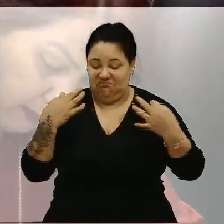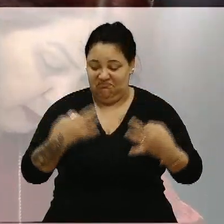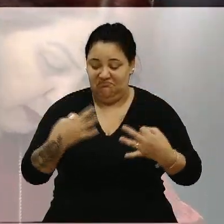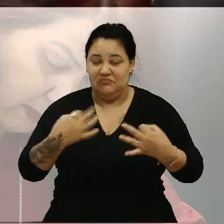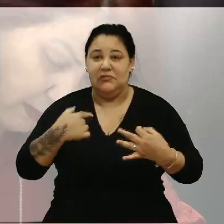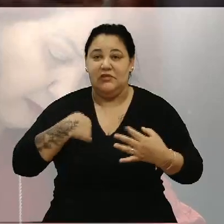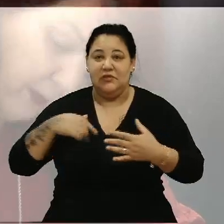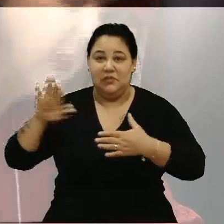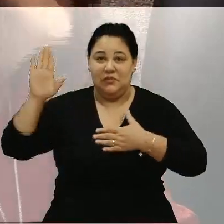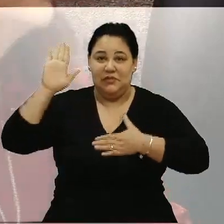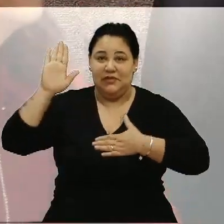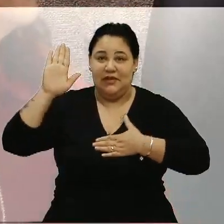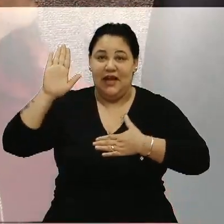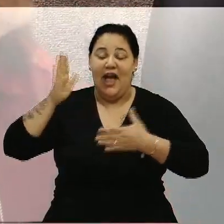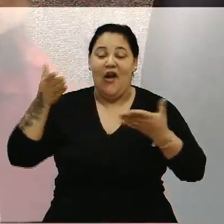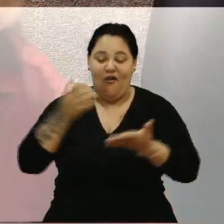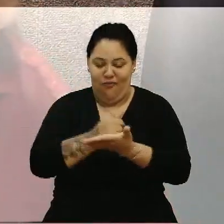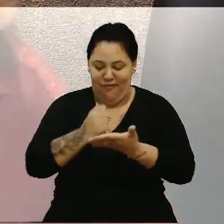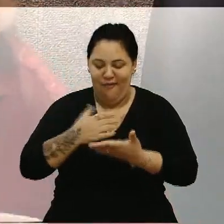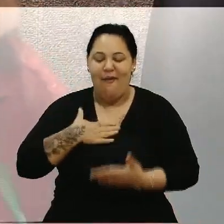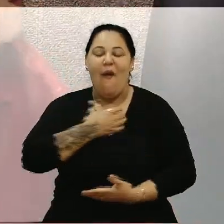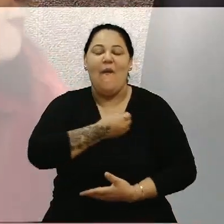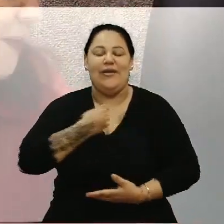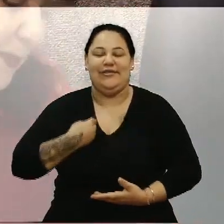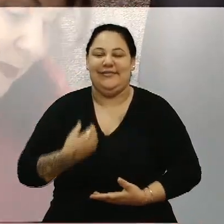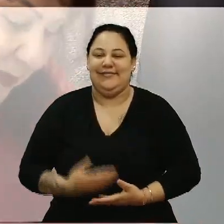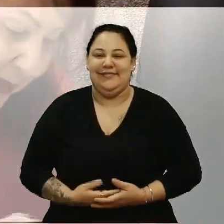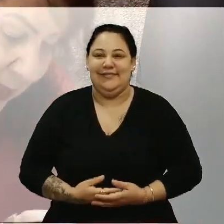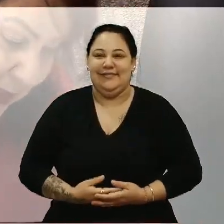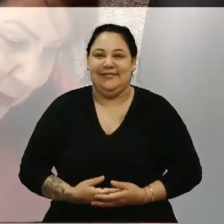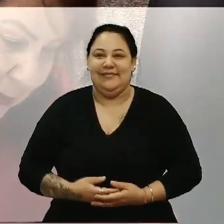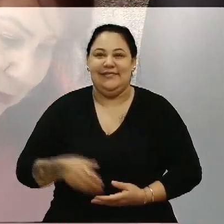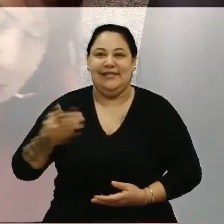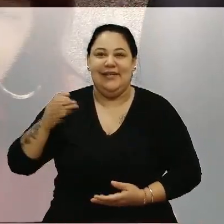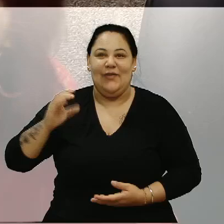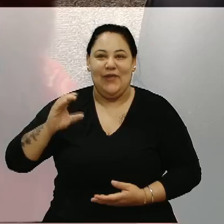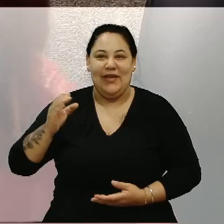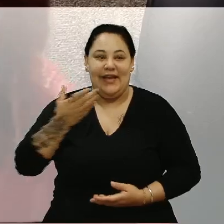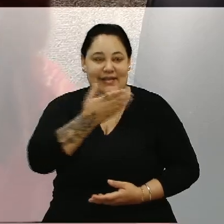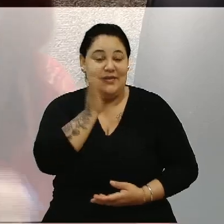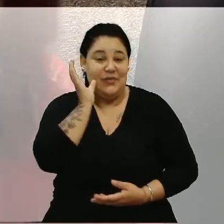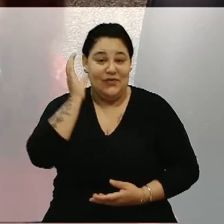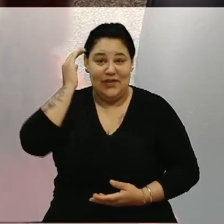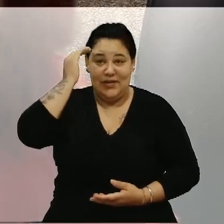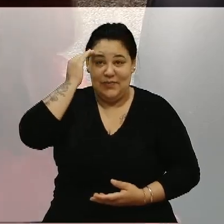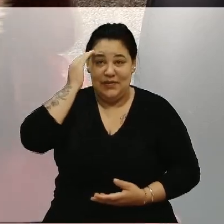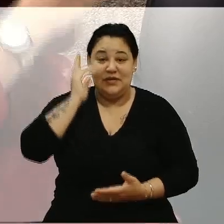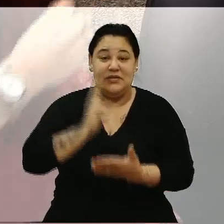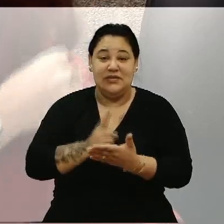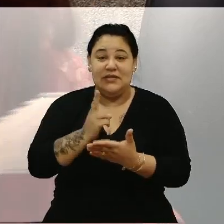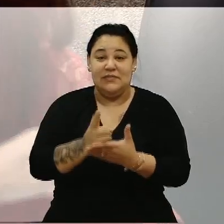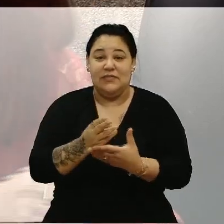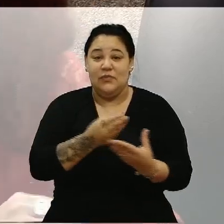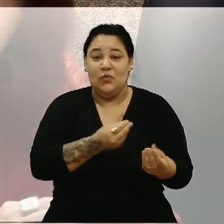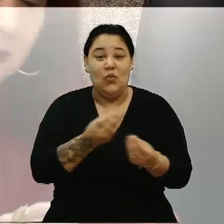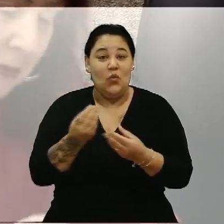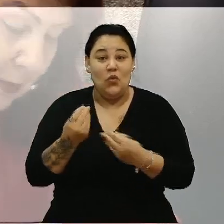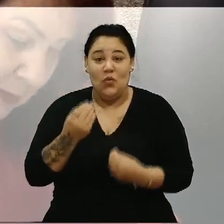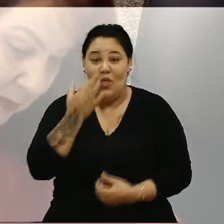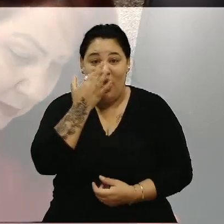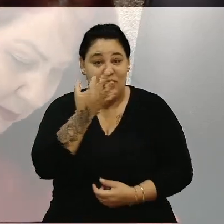Vai ser minha médica agora. A cunhada do Felipe Gremmelmaier, sempre muito